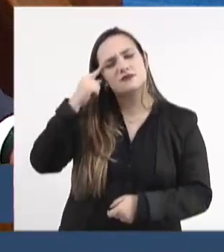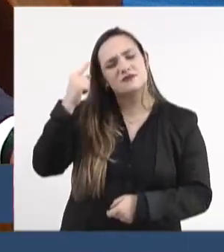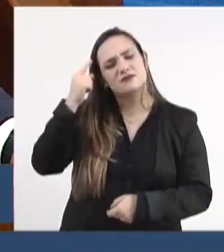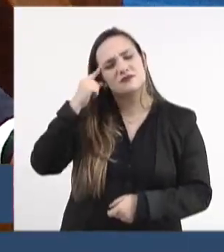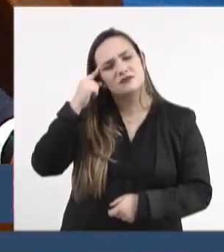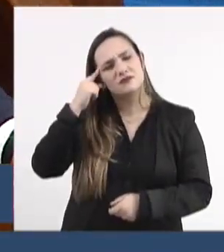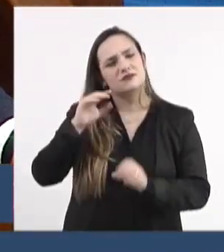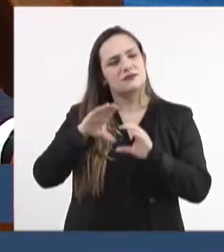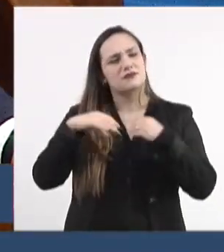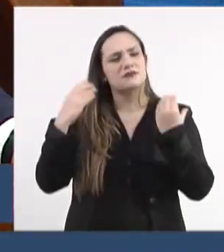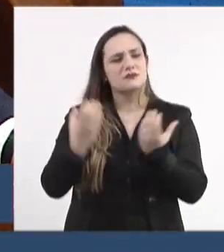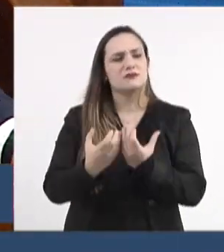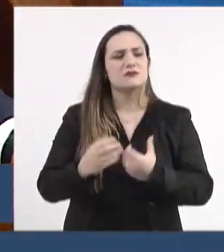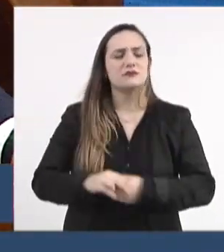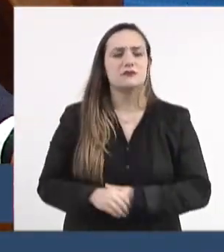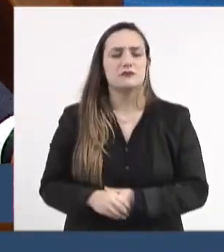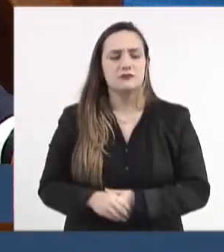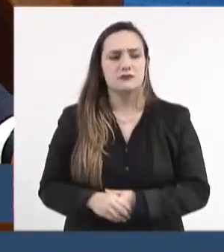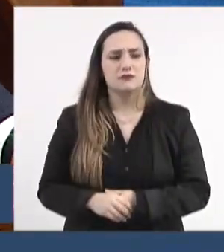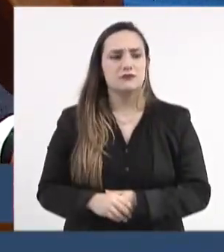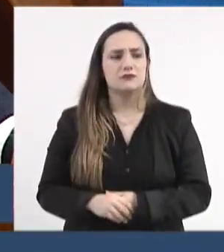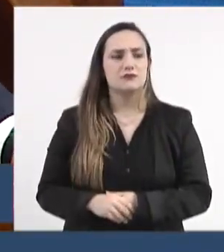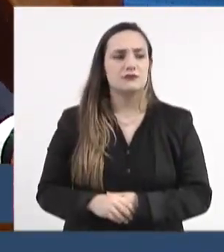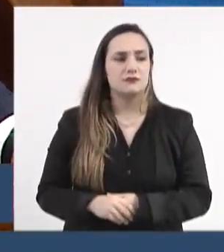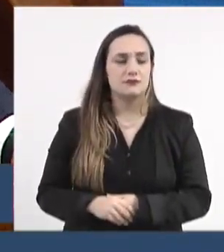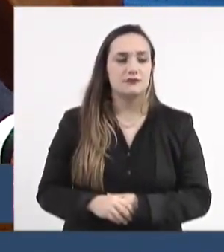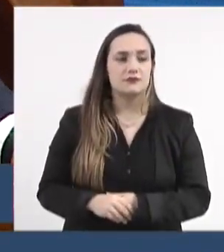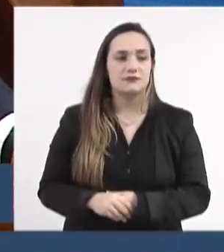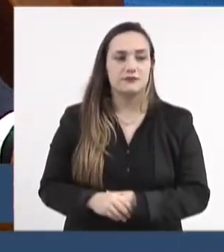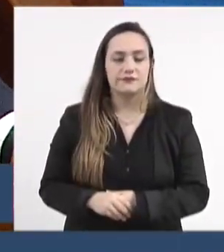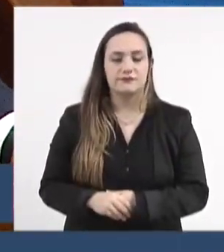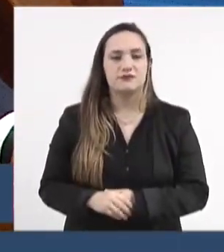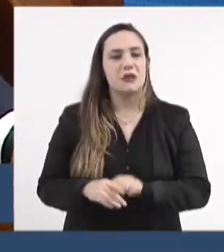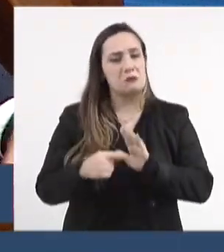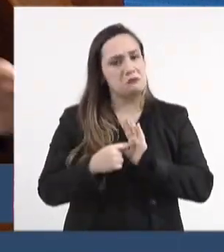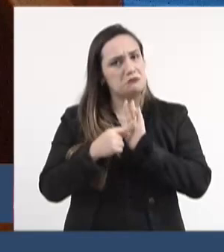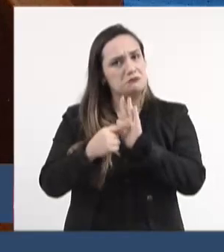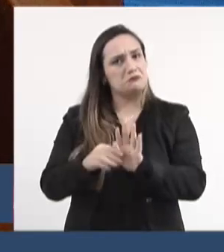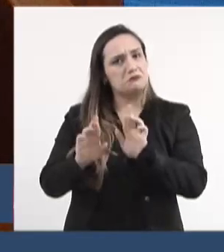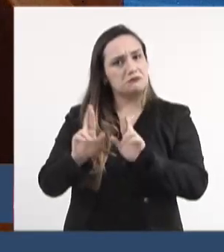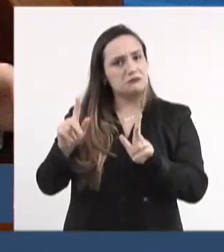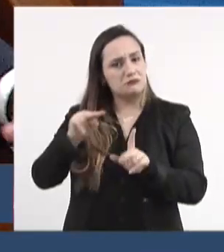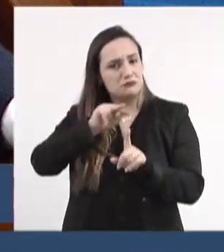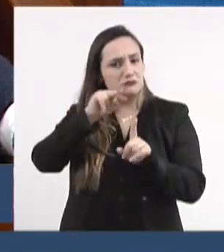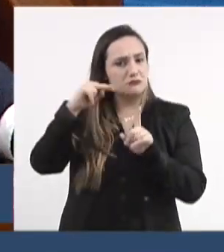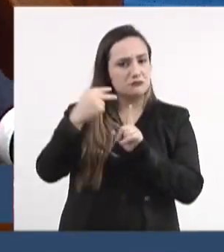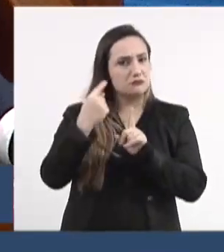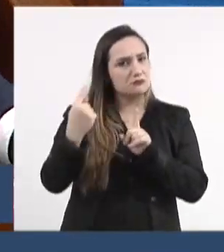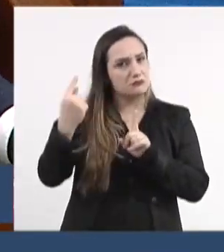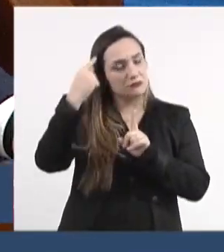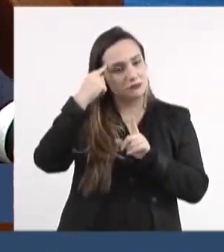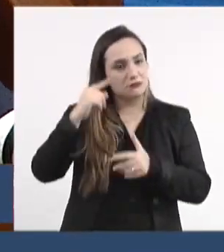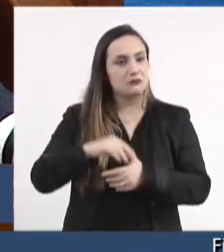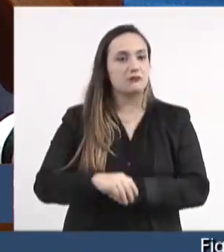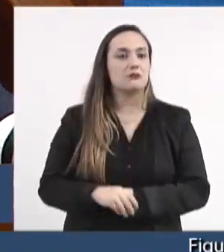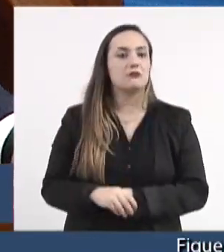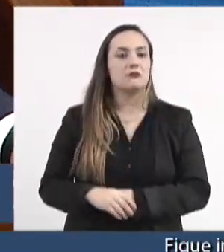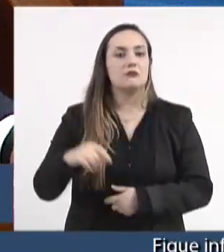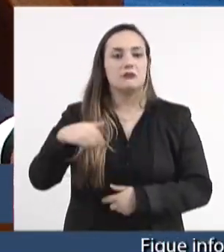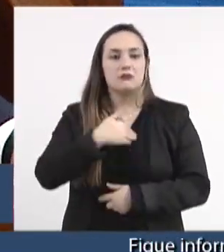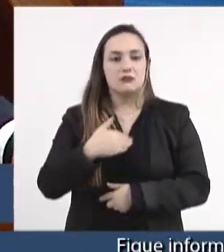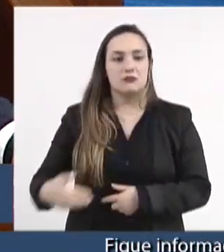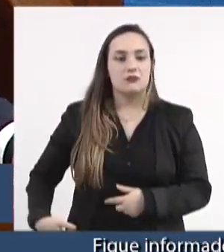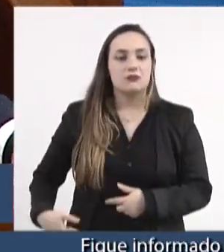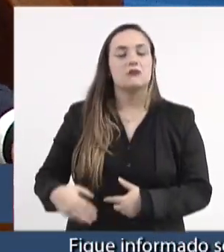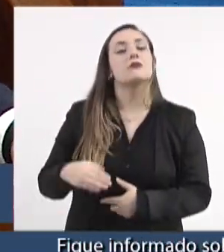conferência, ela dá um rumo diferente, novo, no governo